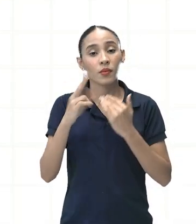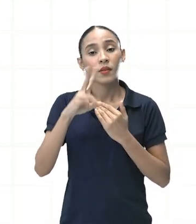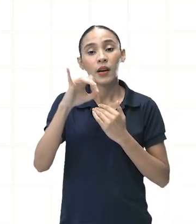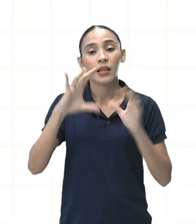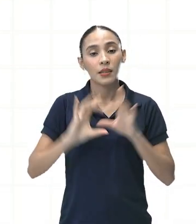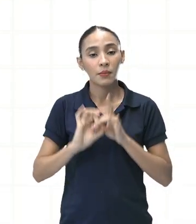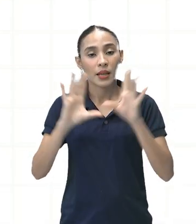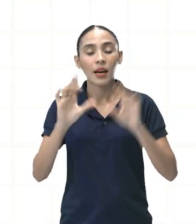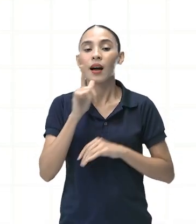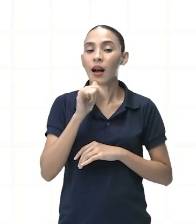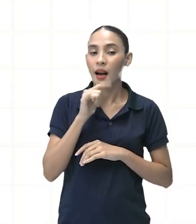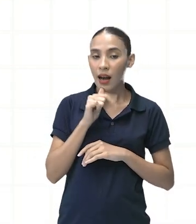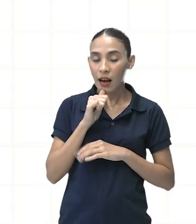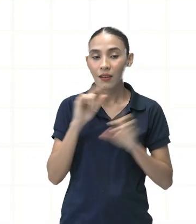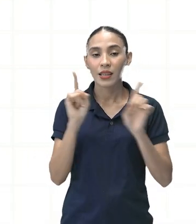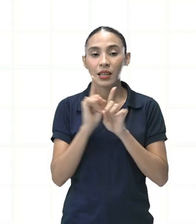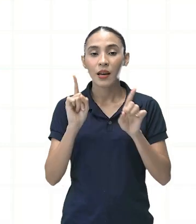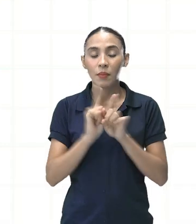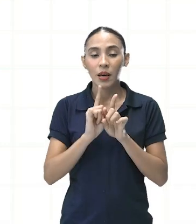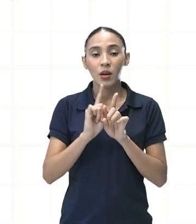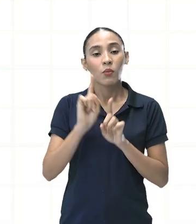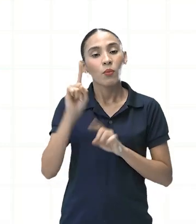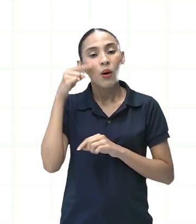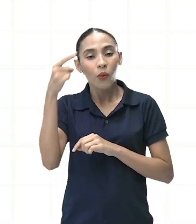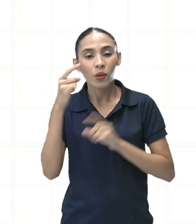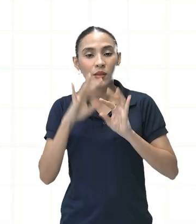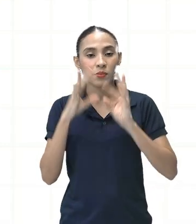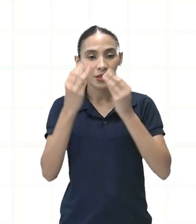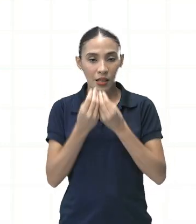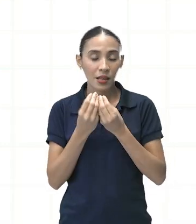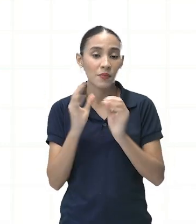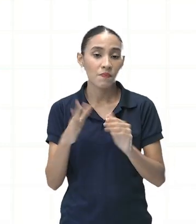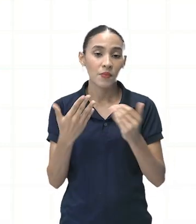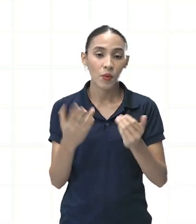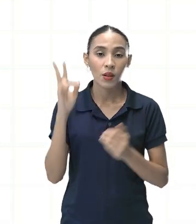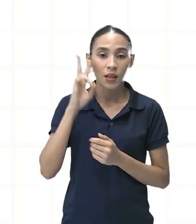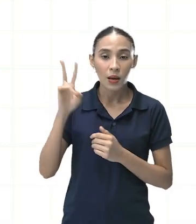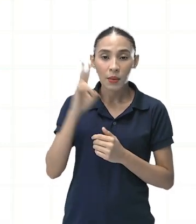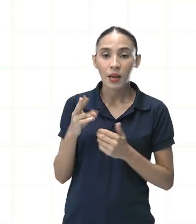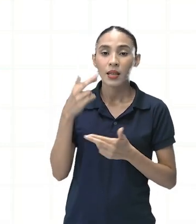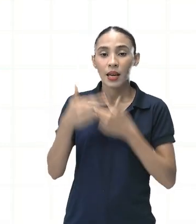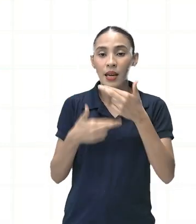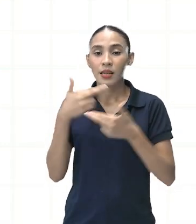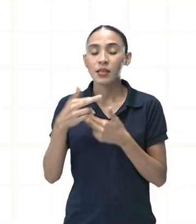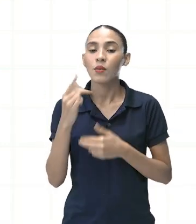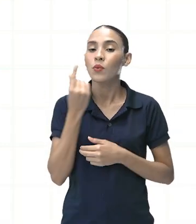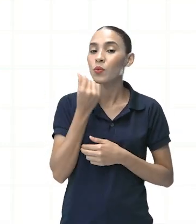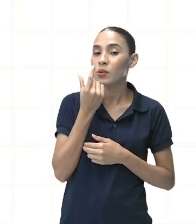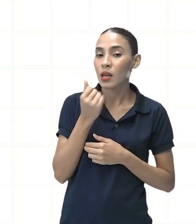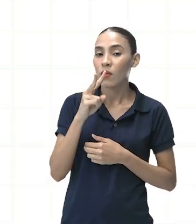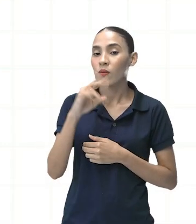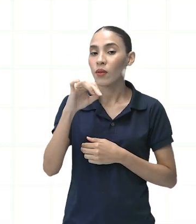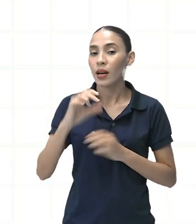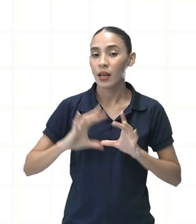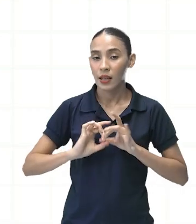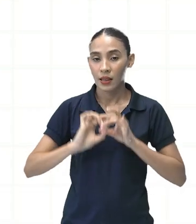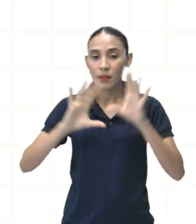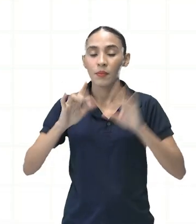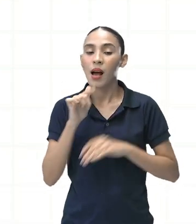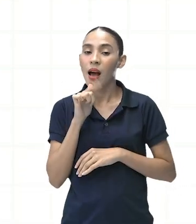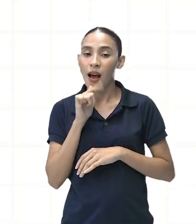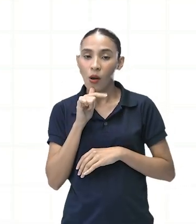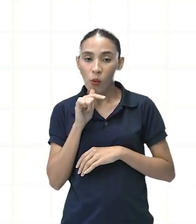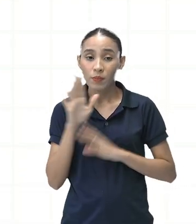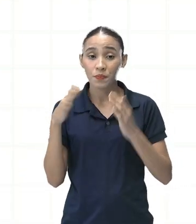liberar água como um subproduto. Então, lembrando que na reação do sal vai ocorrer a liberação de água.